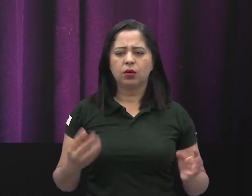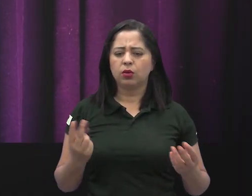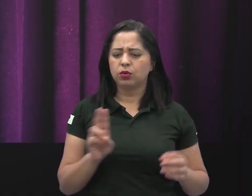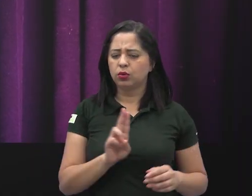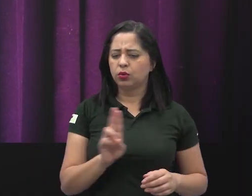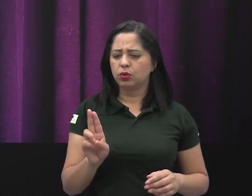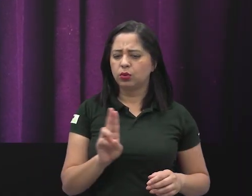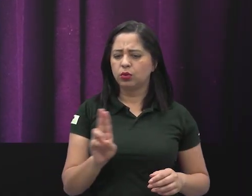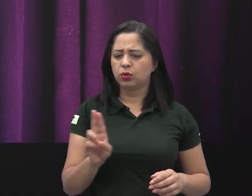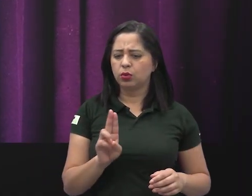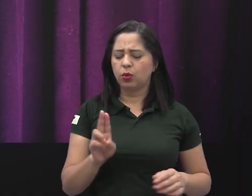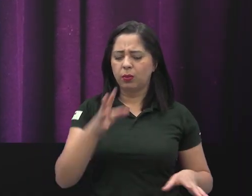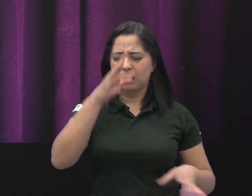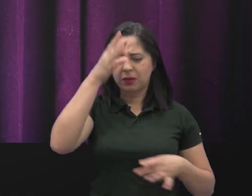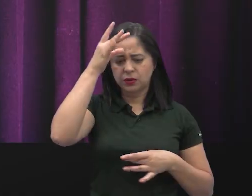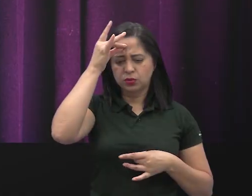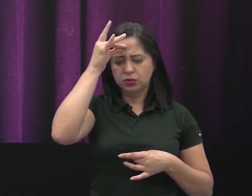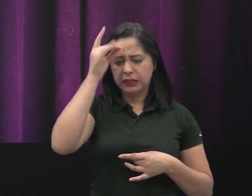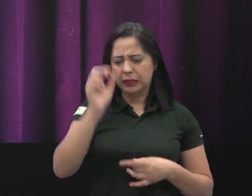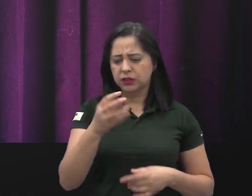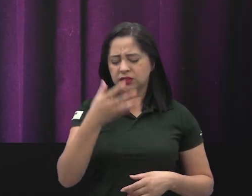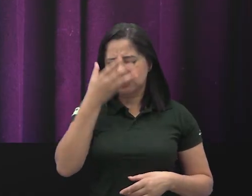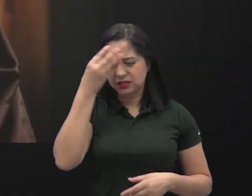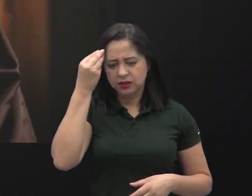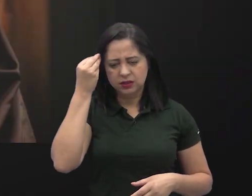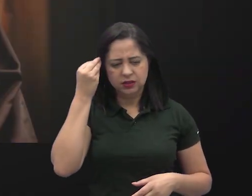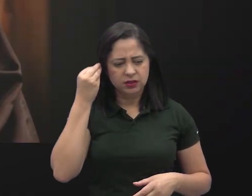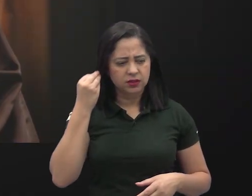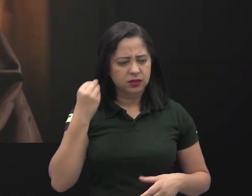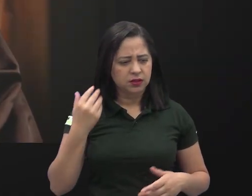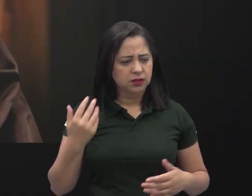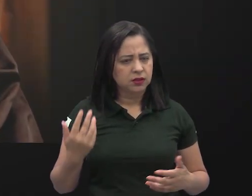como é mesmo o nome da personagem?